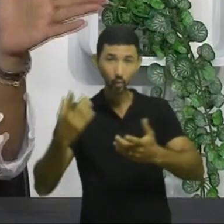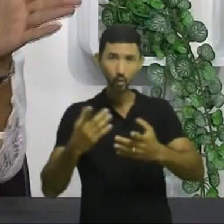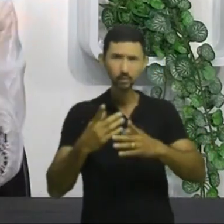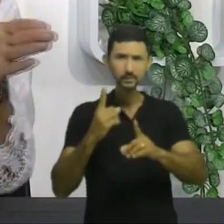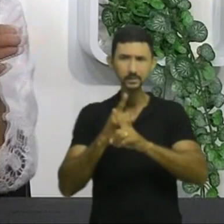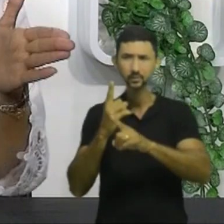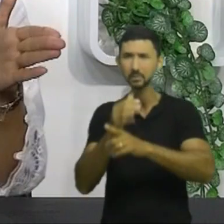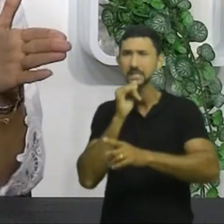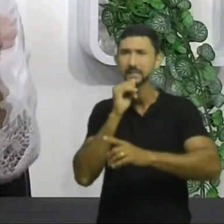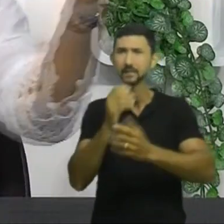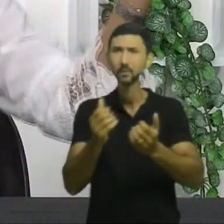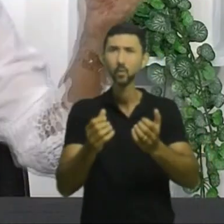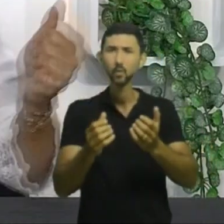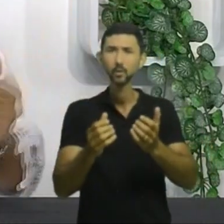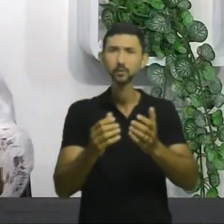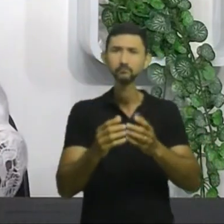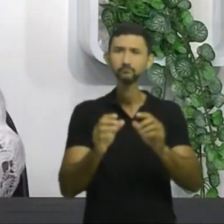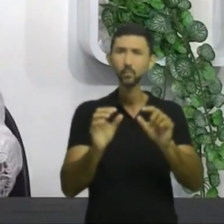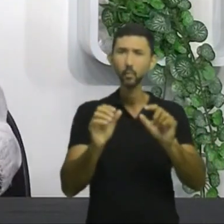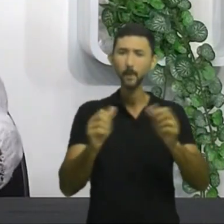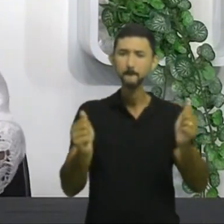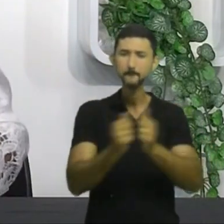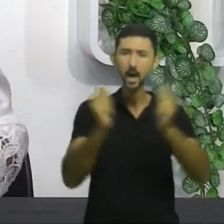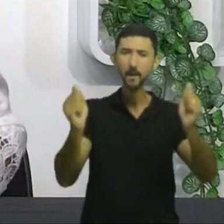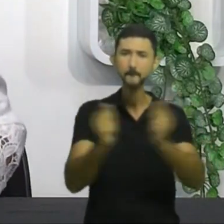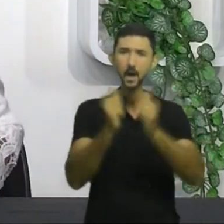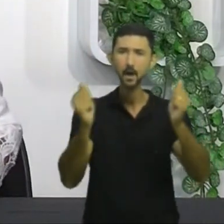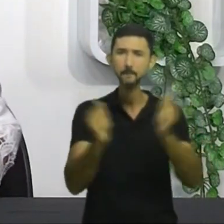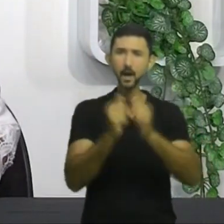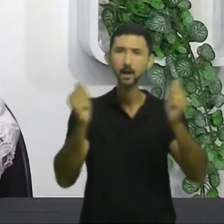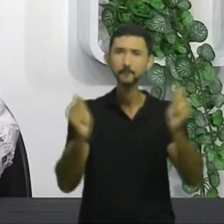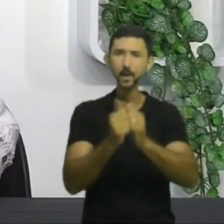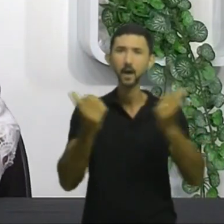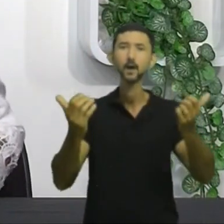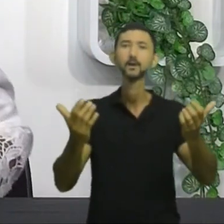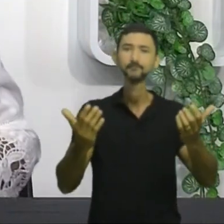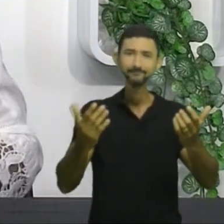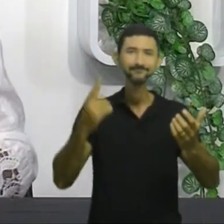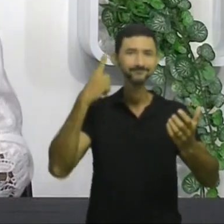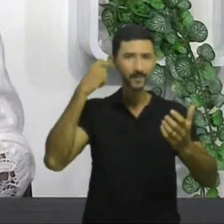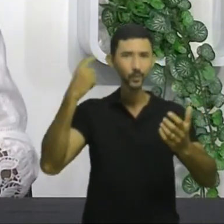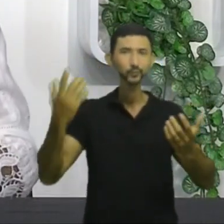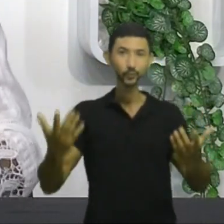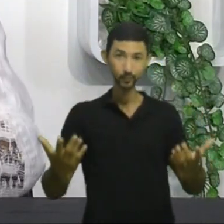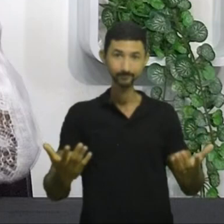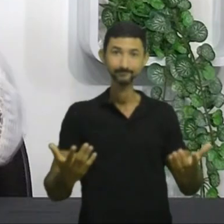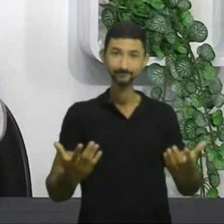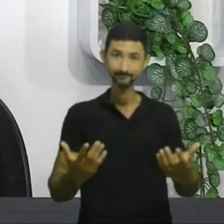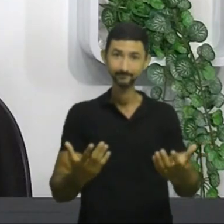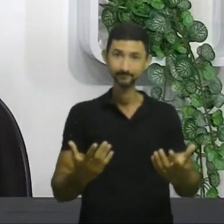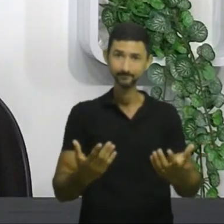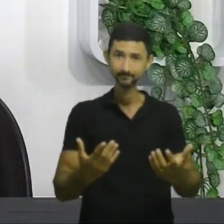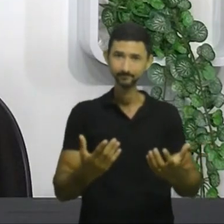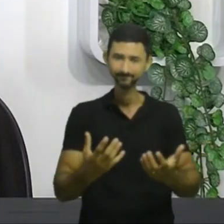descobrir que que 2 tampas de panela, você produz um som. Então, queridos,